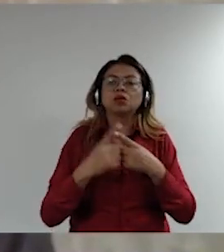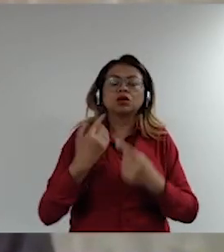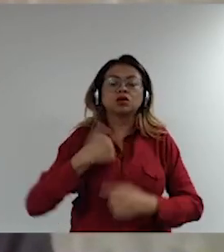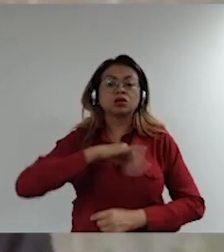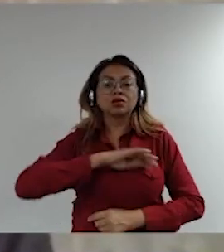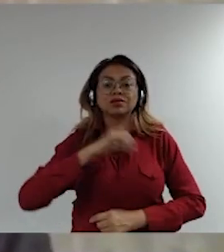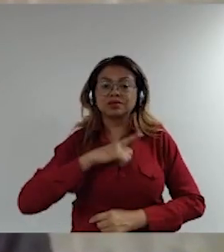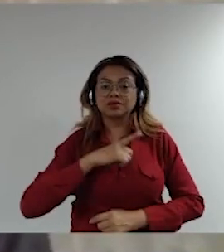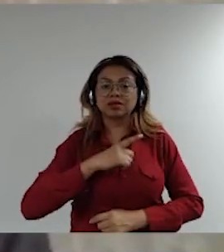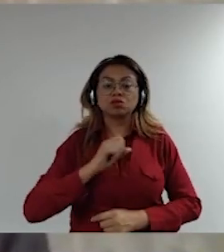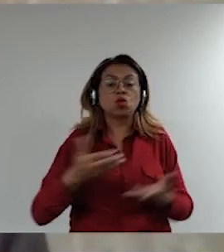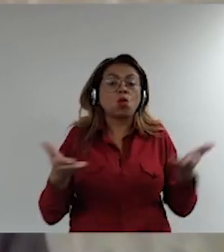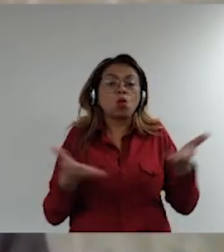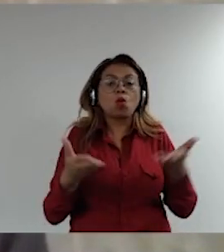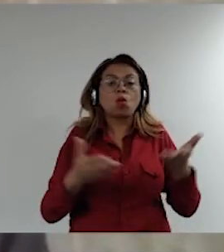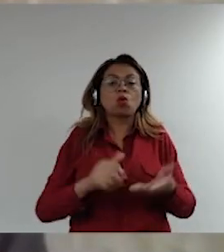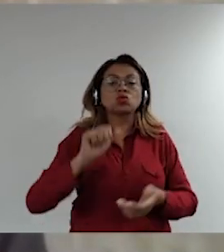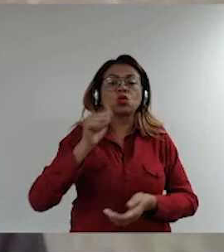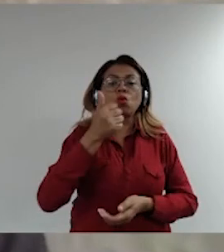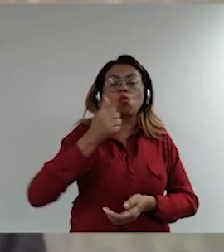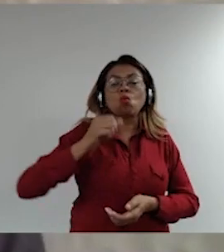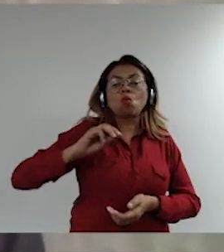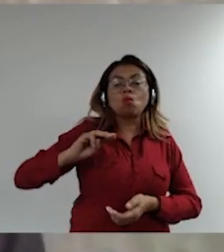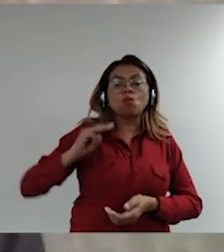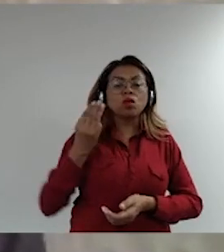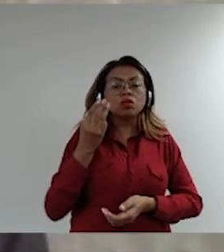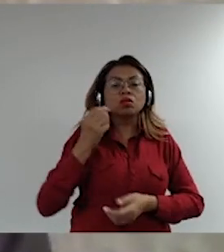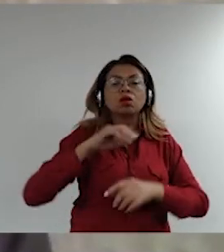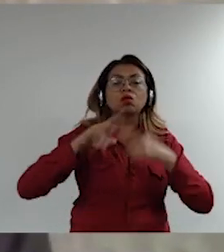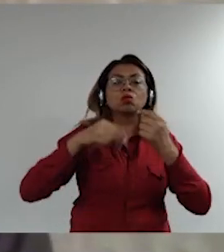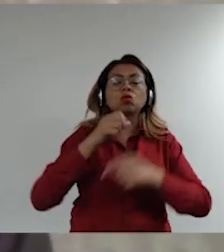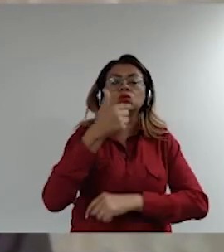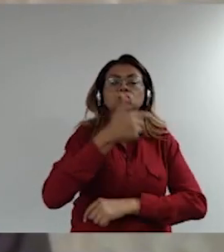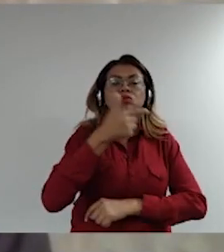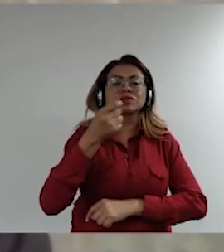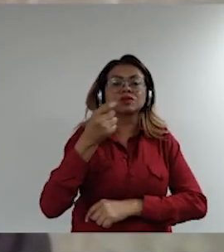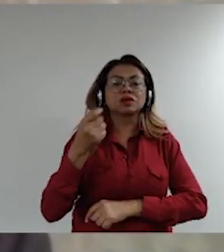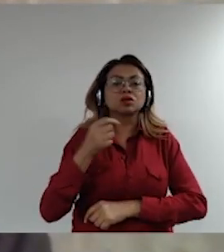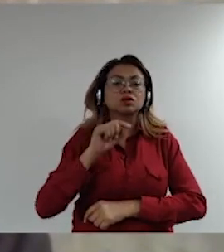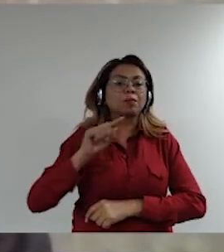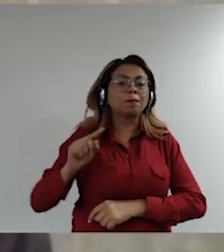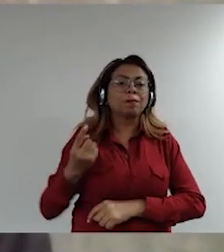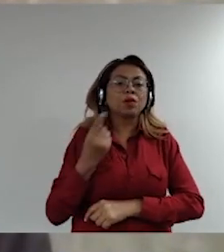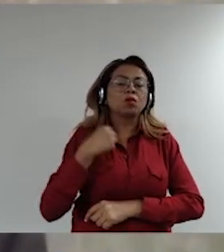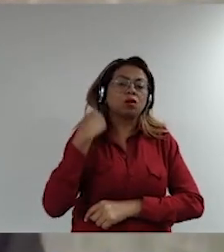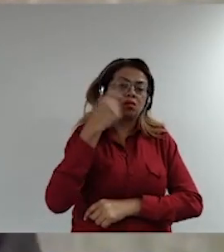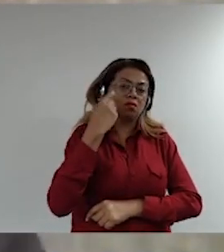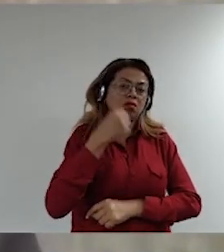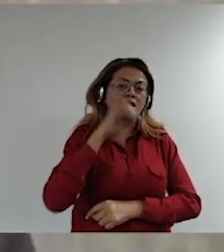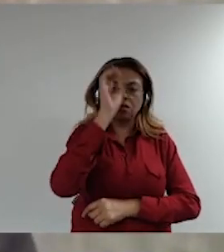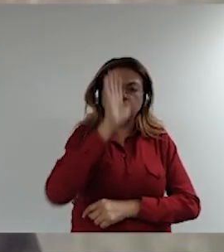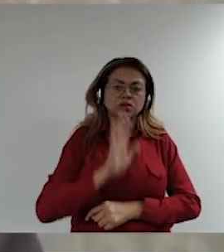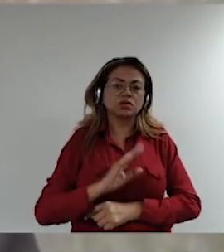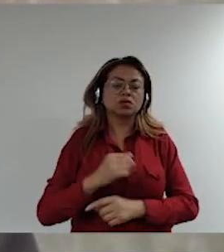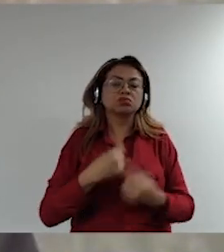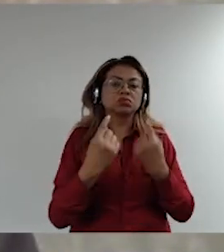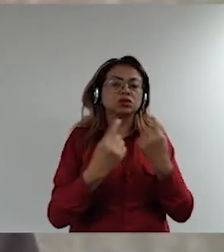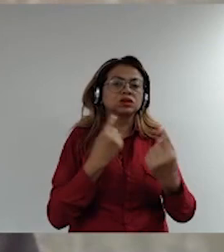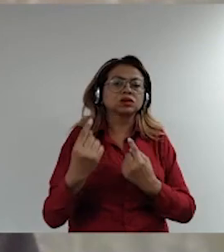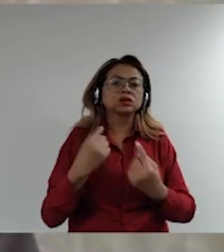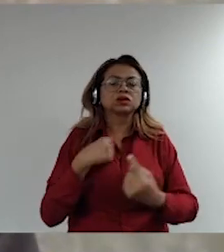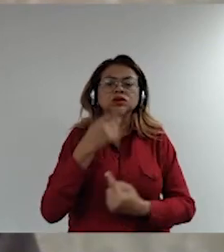hoje aproximadamente 1.200.000 advogados. Isso representa um advogado para